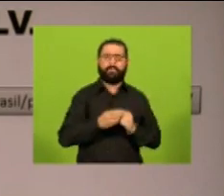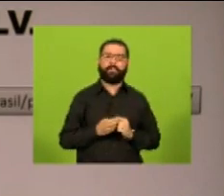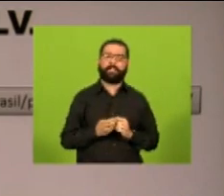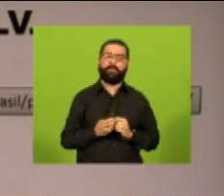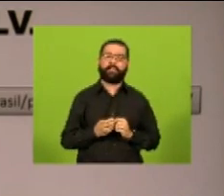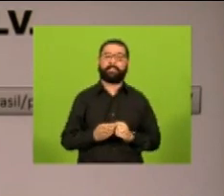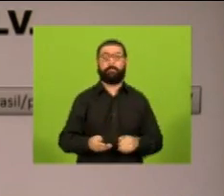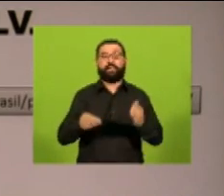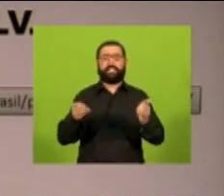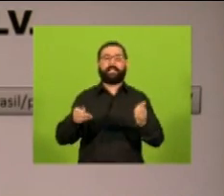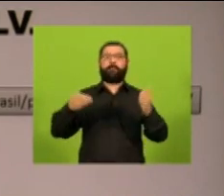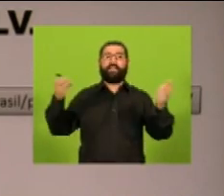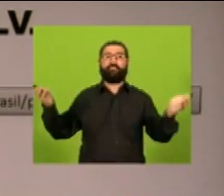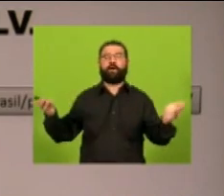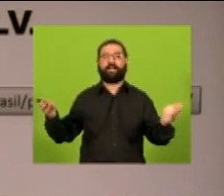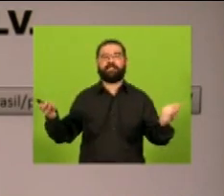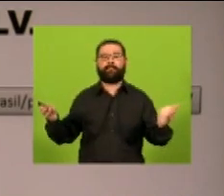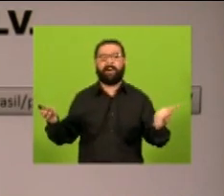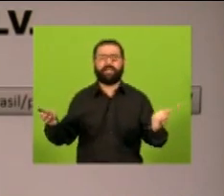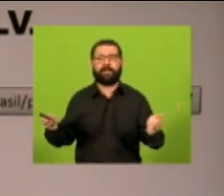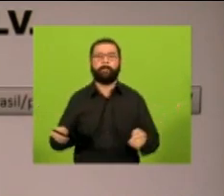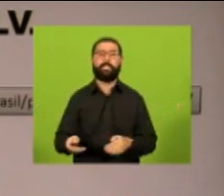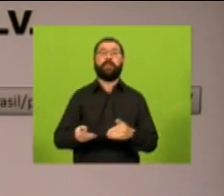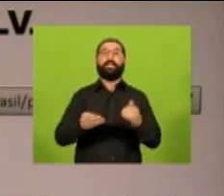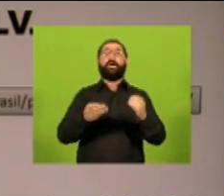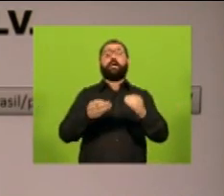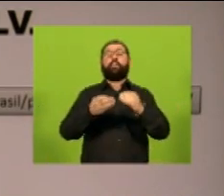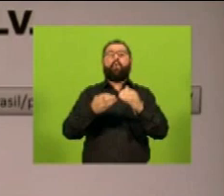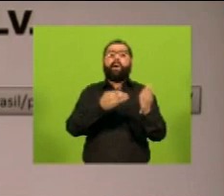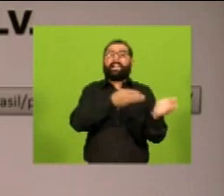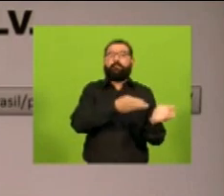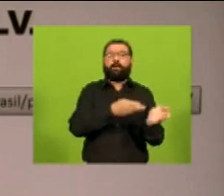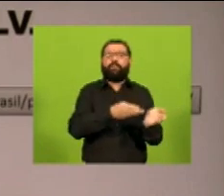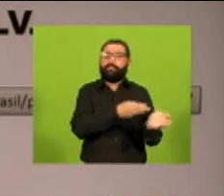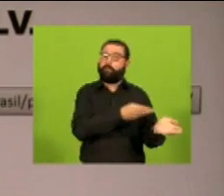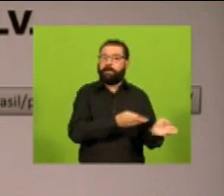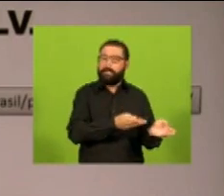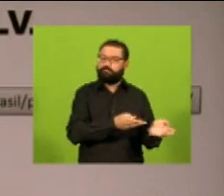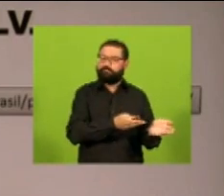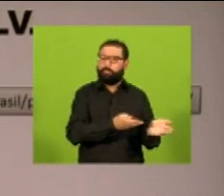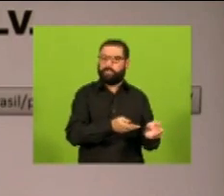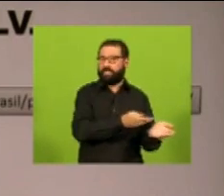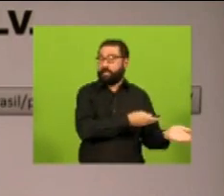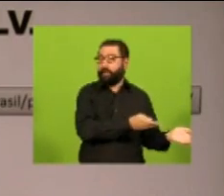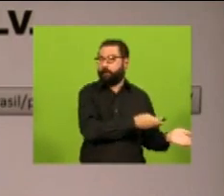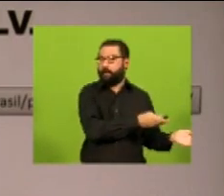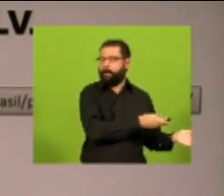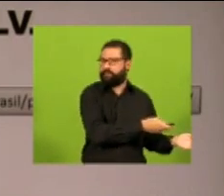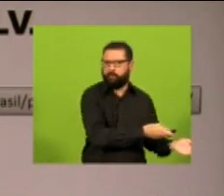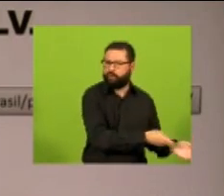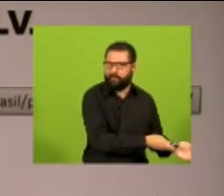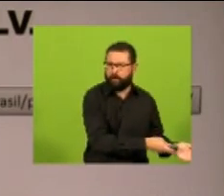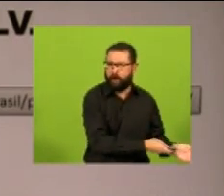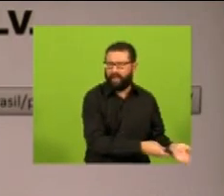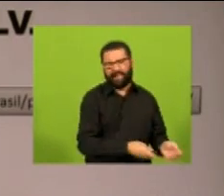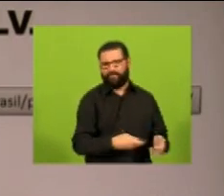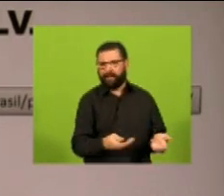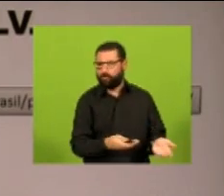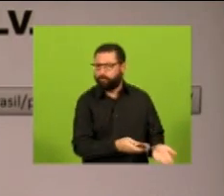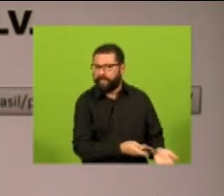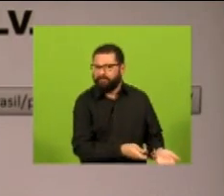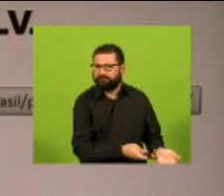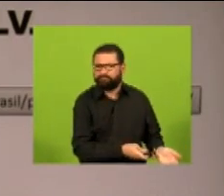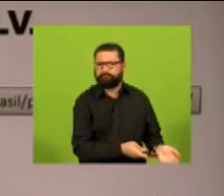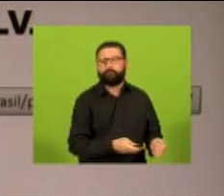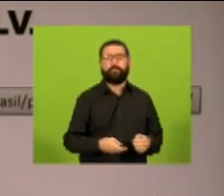vai estabelecer. Porque se você trabalha fora dessa faixa, ou aquele bico vai entupir, porque se você trabalhar com uma pressão muito menor, ele